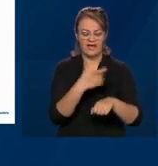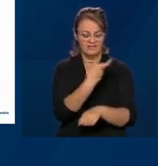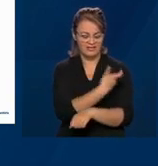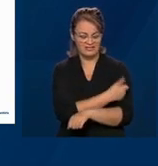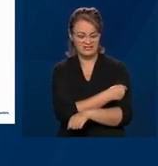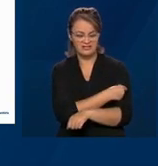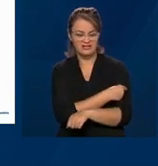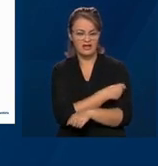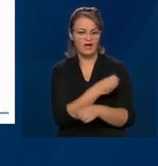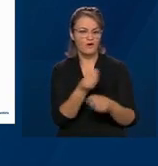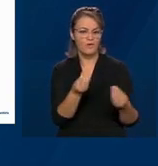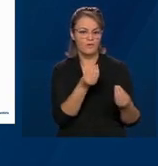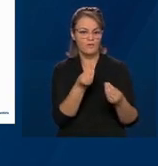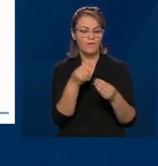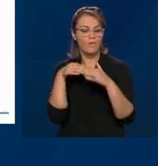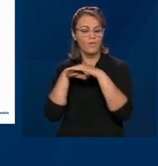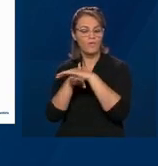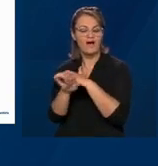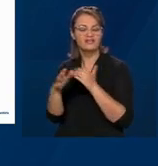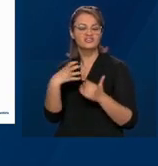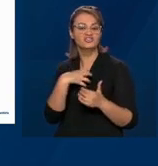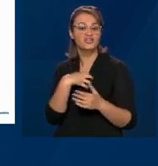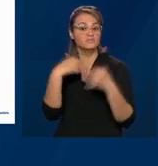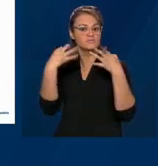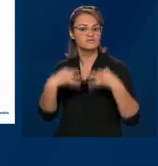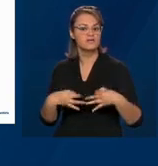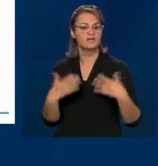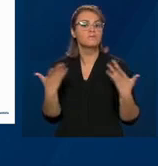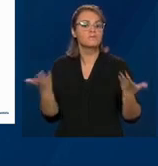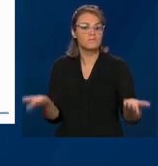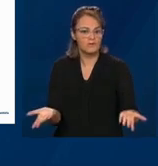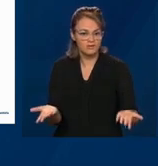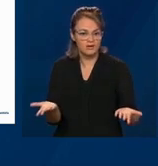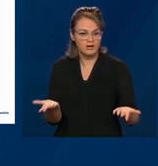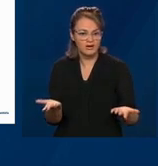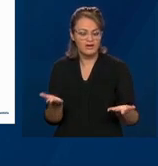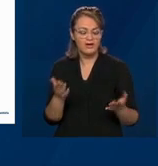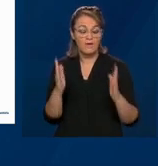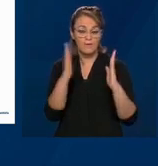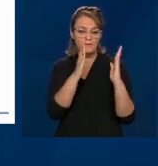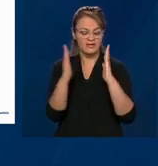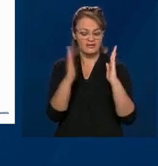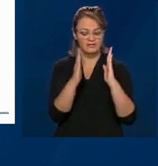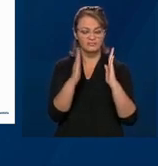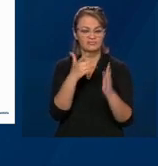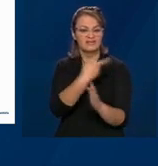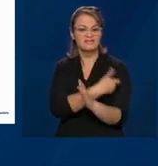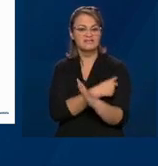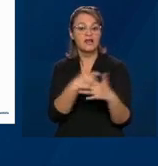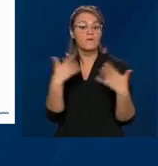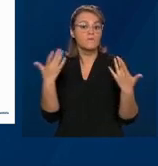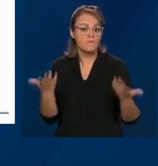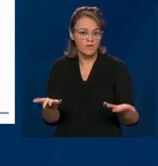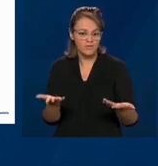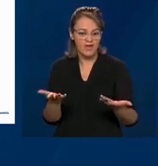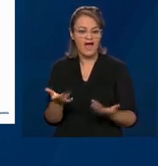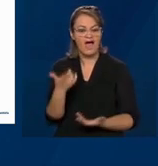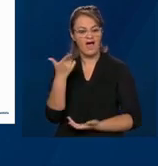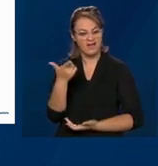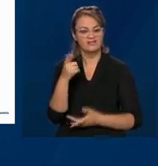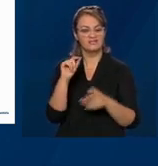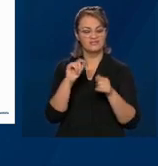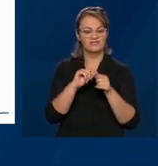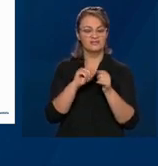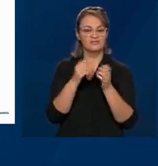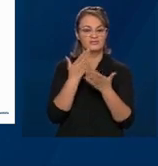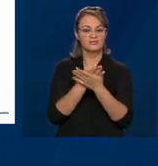em que condições ela tem que ser armazenada. Para se definir um prazo de validade de uma vacina, é realizado esse que a gente chama de